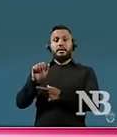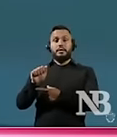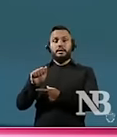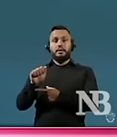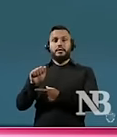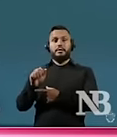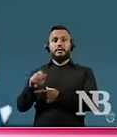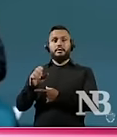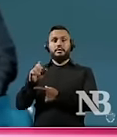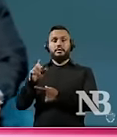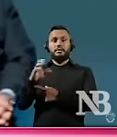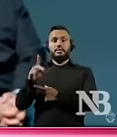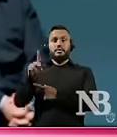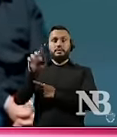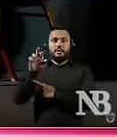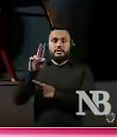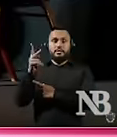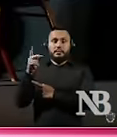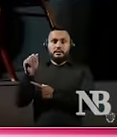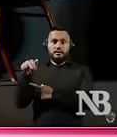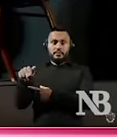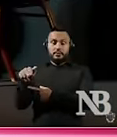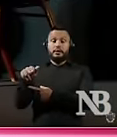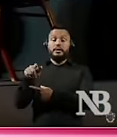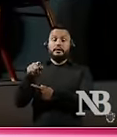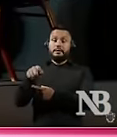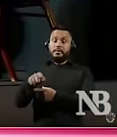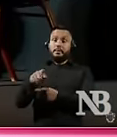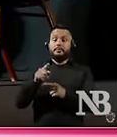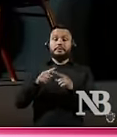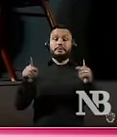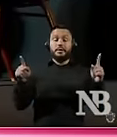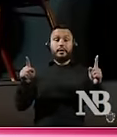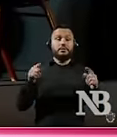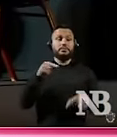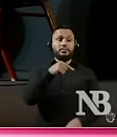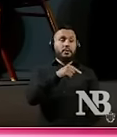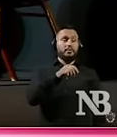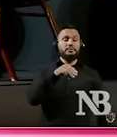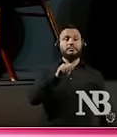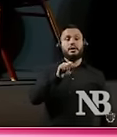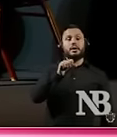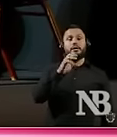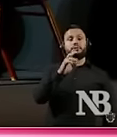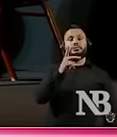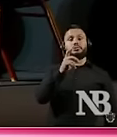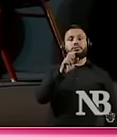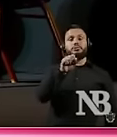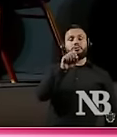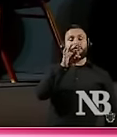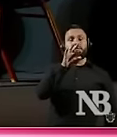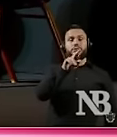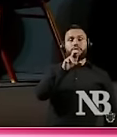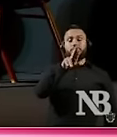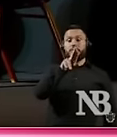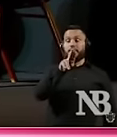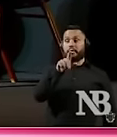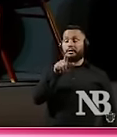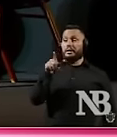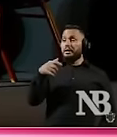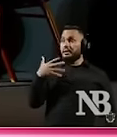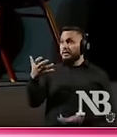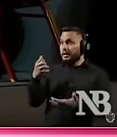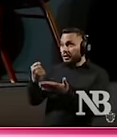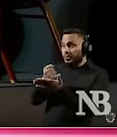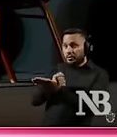aí o Manchester, né, tinha o Beckham, e aí o Barcelona queria contratar o Beckham. E aí o que, que ele fez?